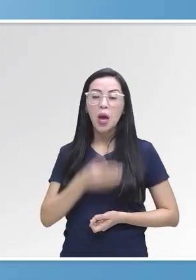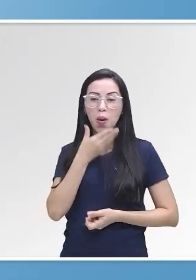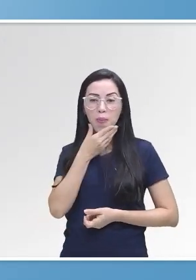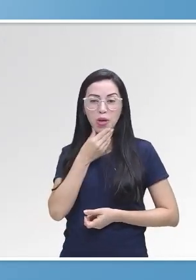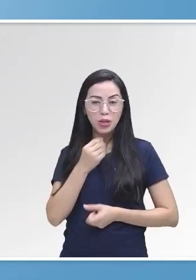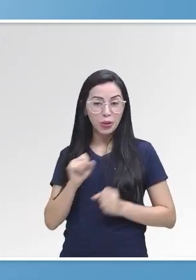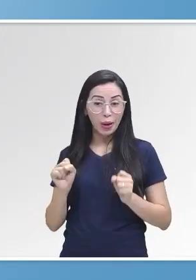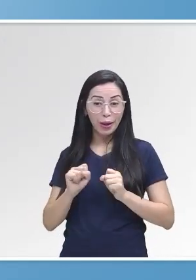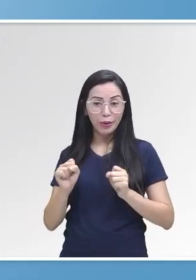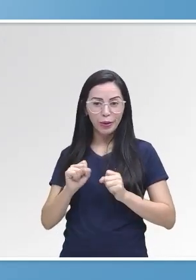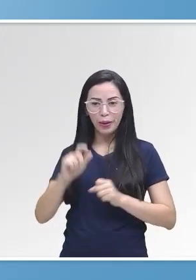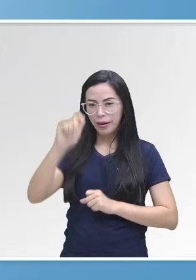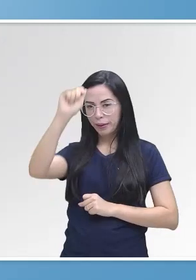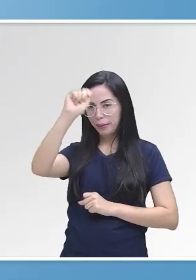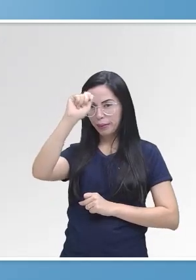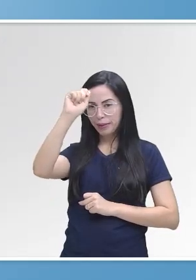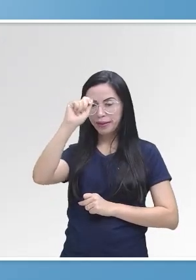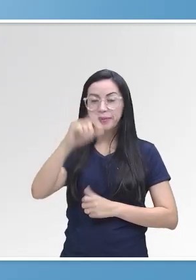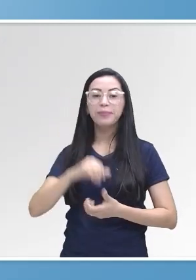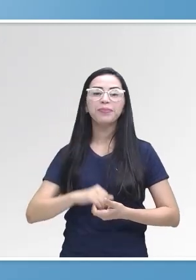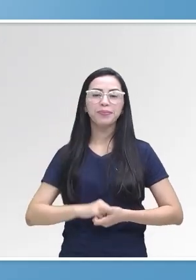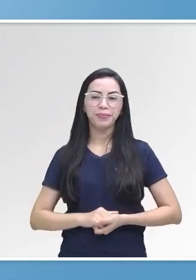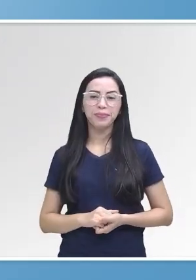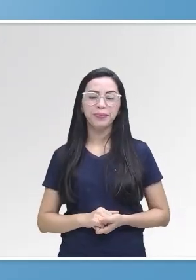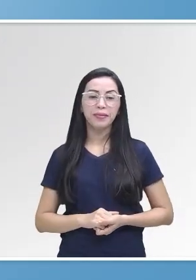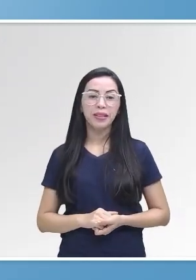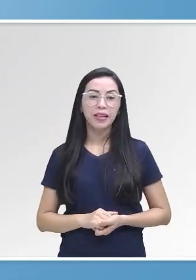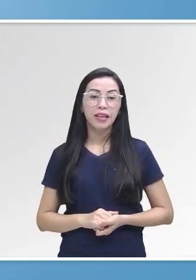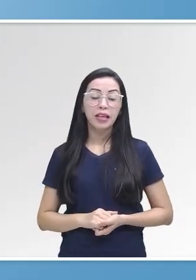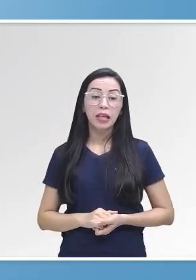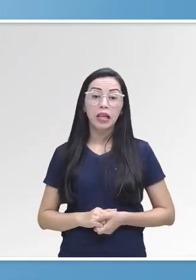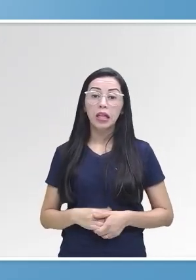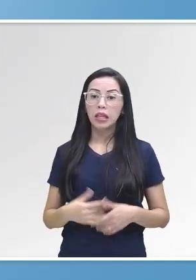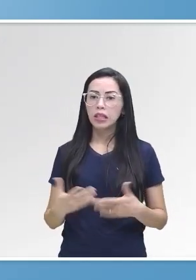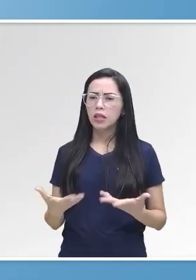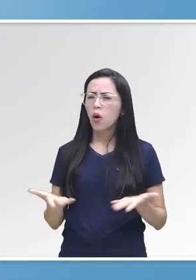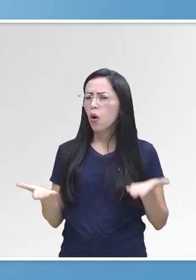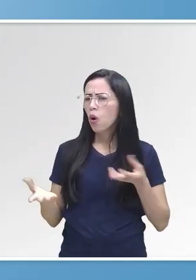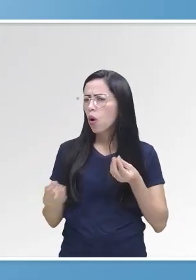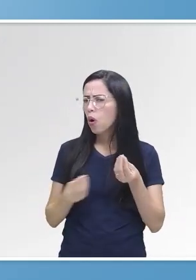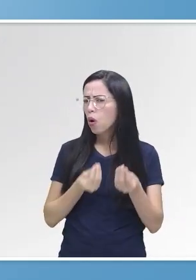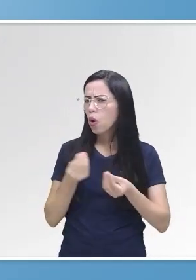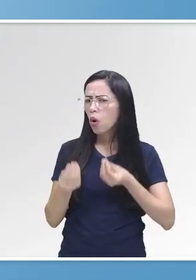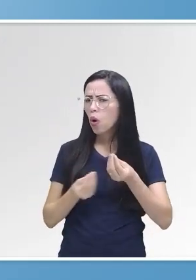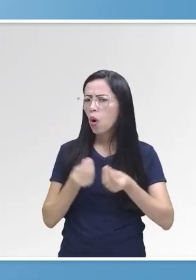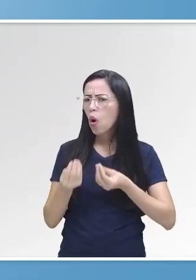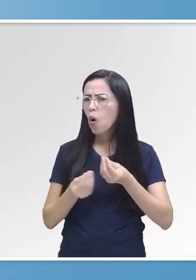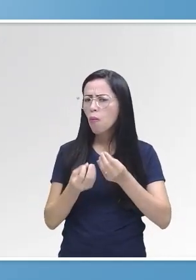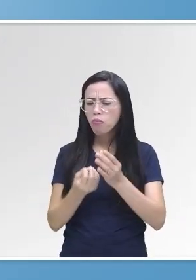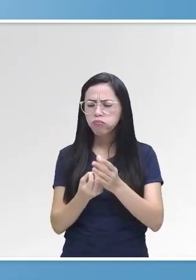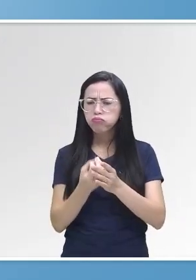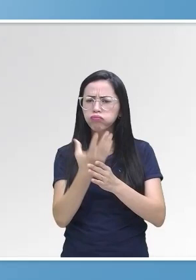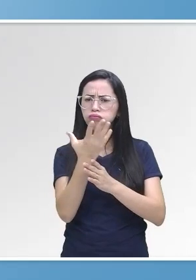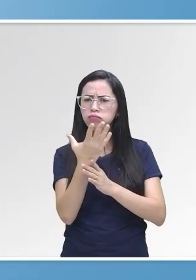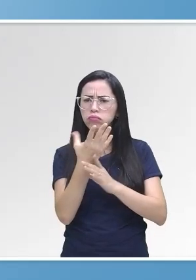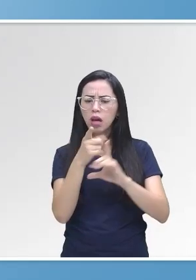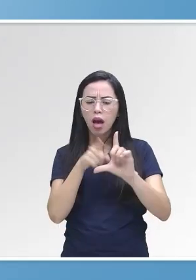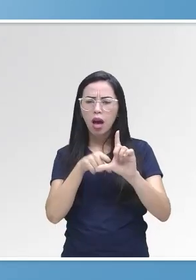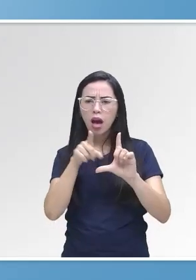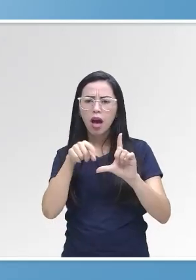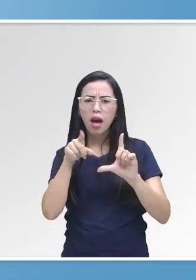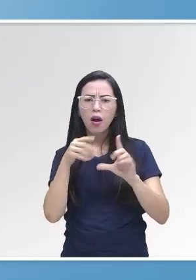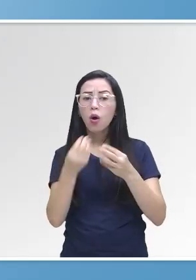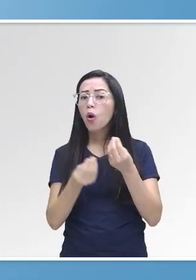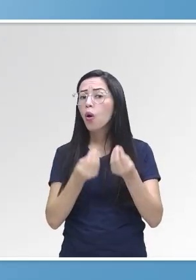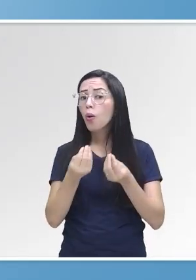para gente fazer essa representação através do gráfico e que a gente pode fazer aqui ó